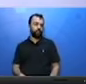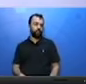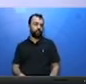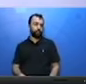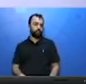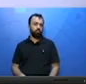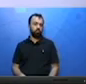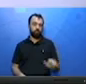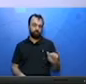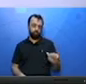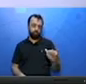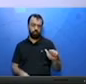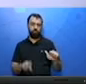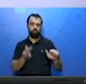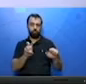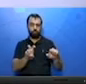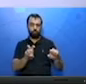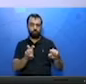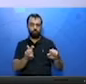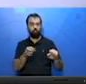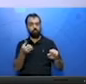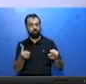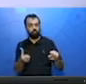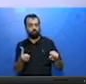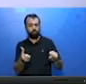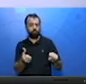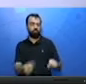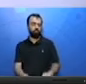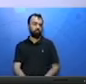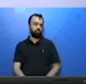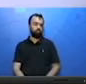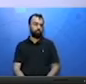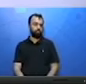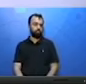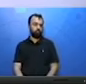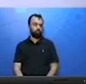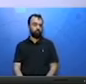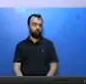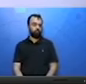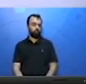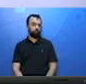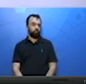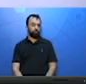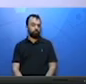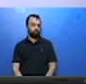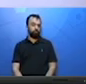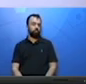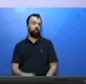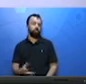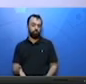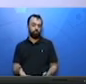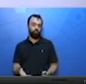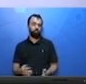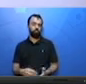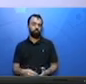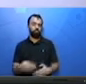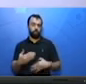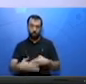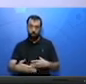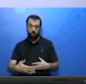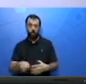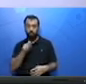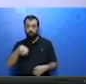o ponto 5 no x e 6 no y. Numa prova de teste, ó, já